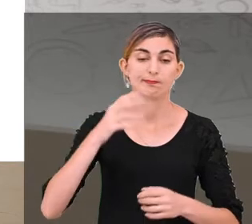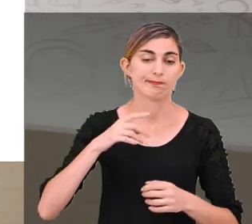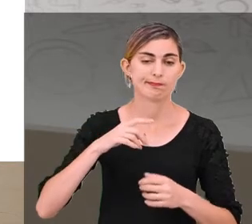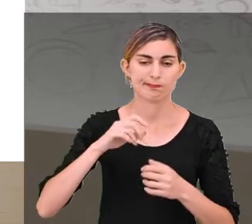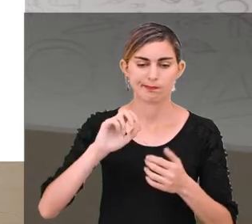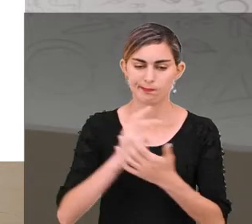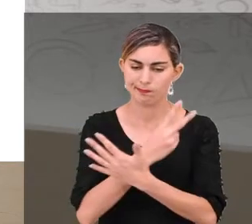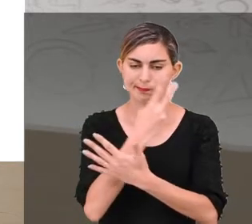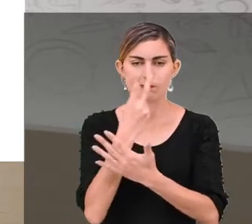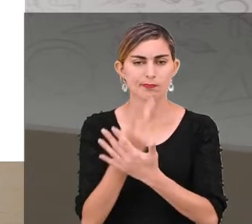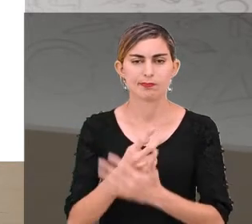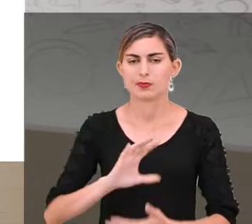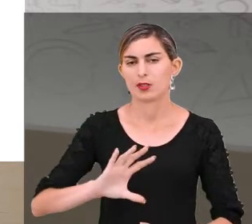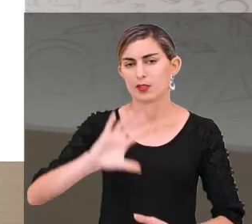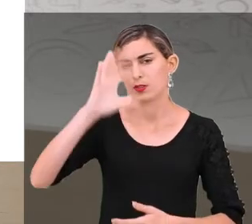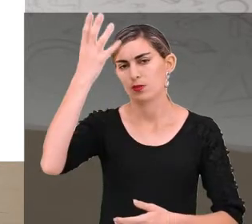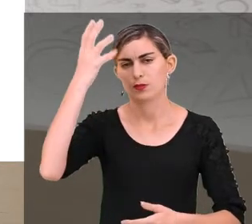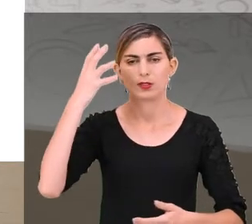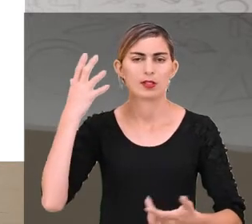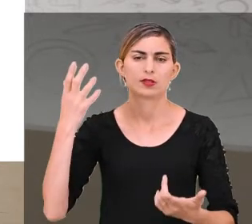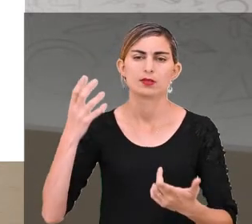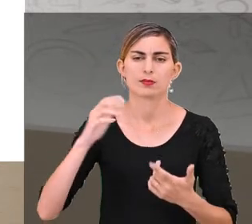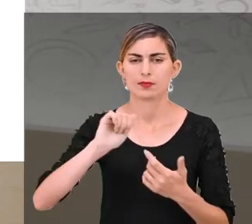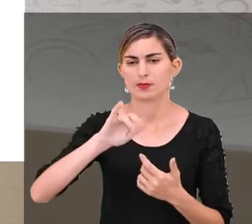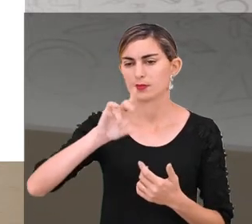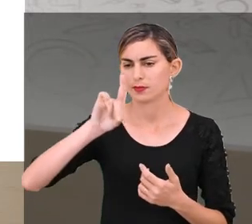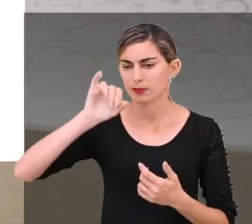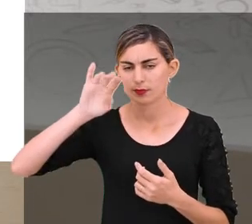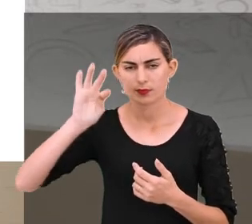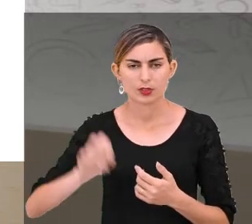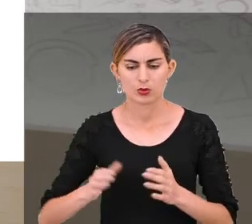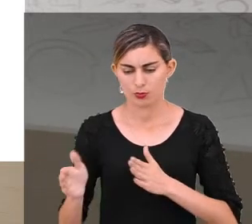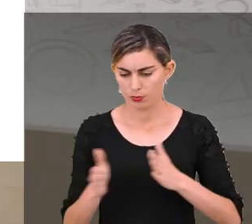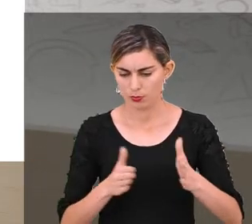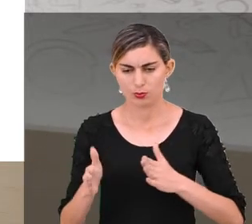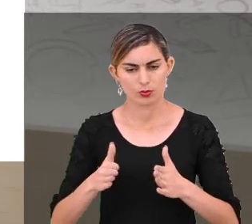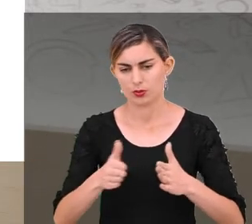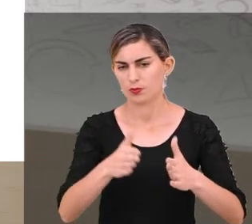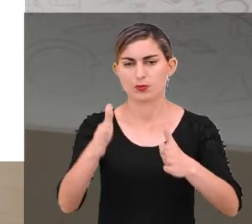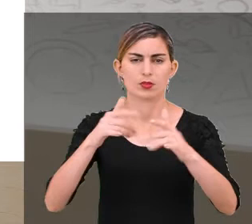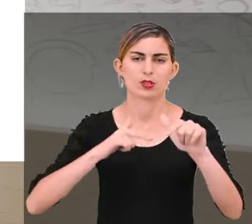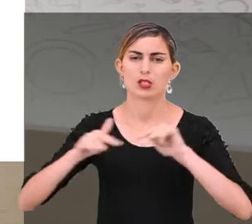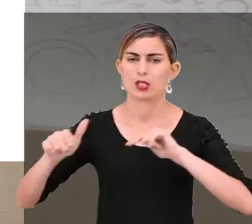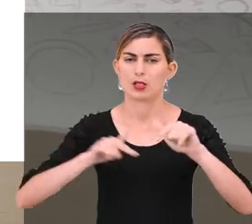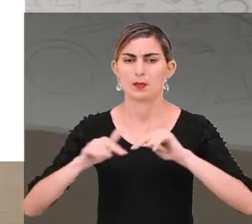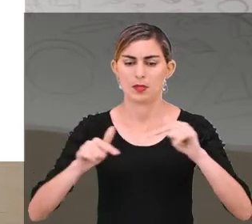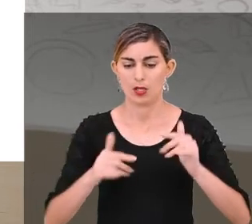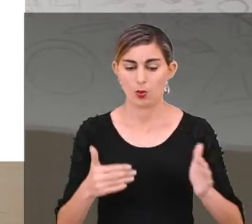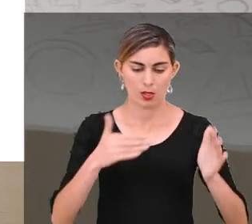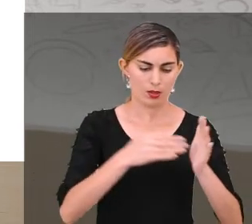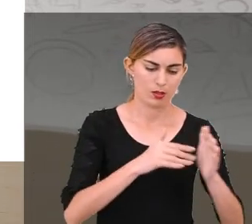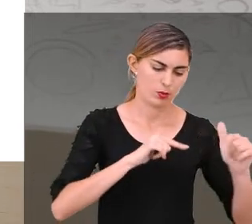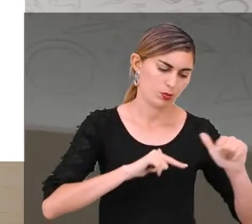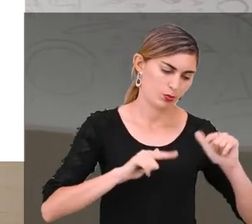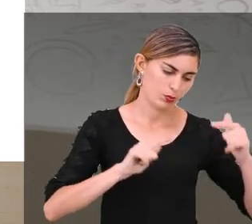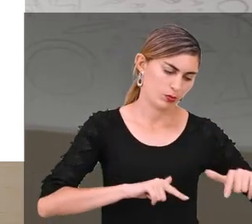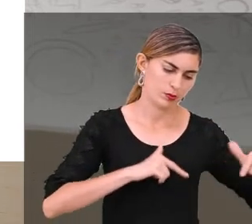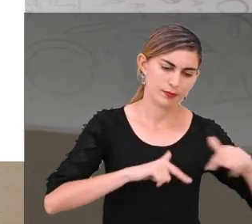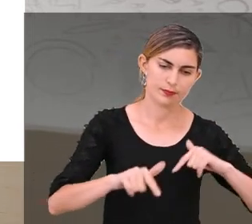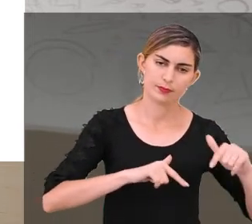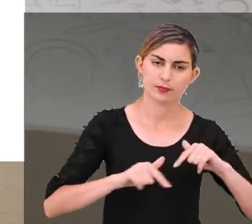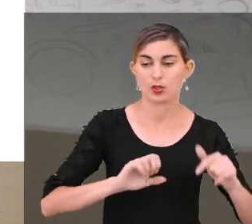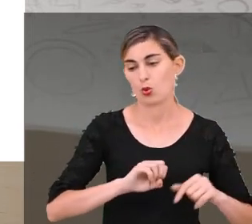em que acontece um acidente durante o percurso do trabalhador até o local